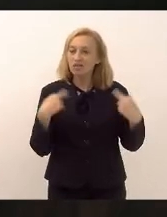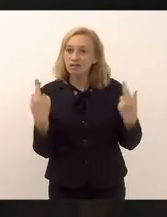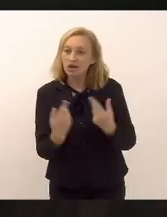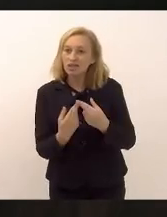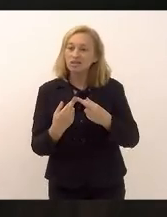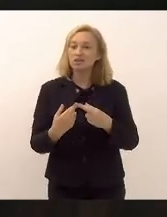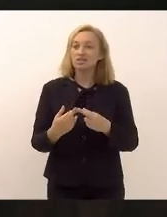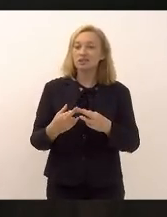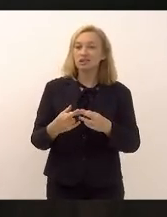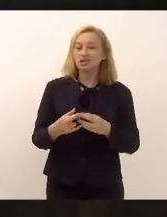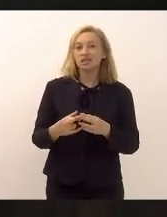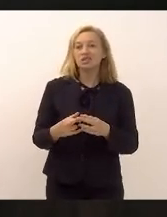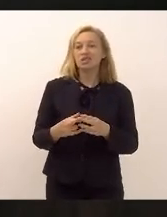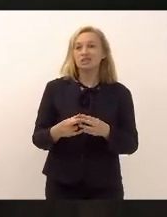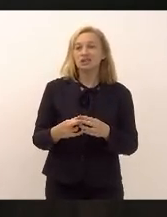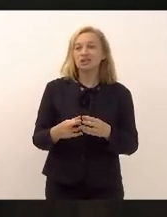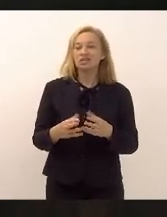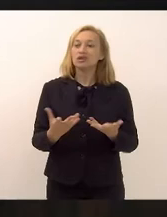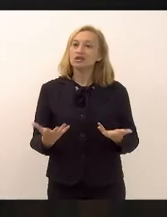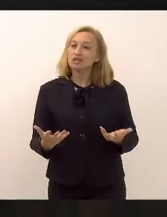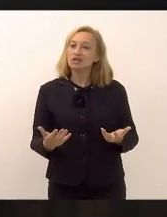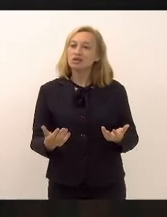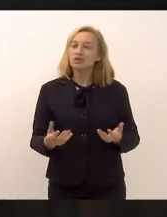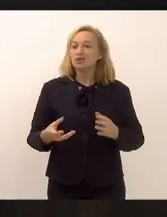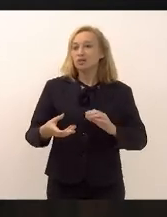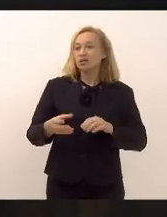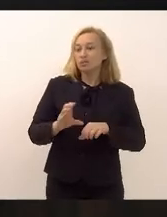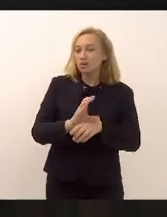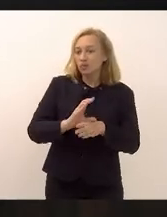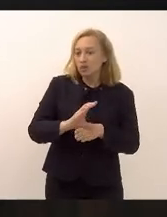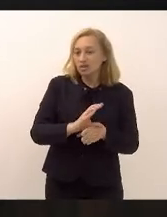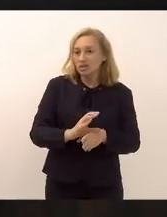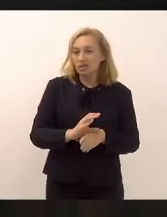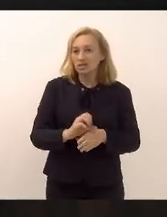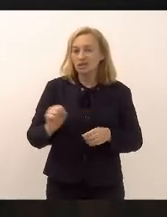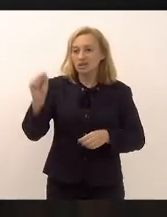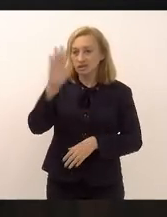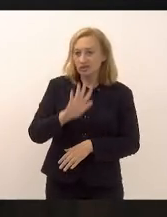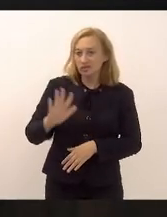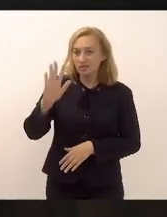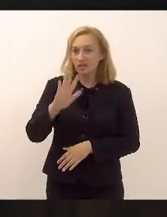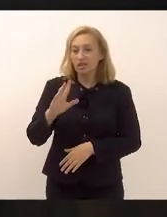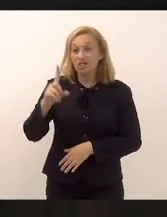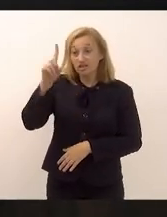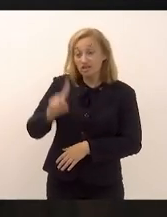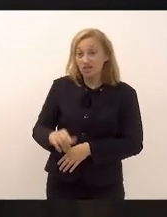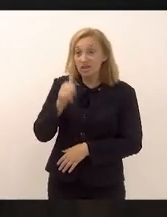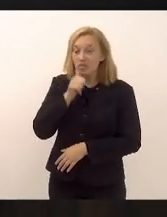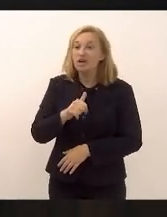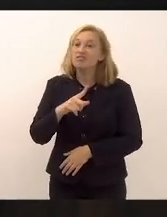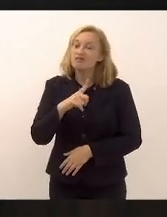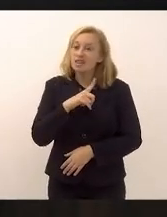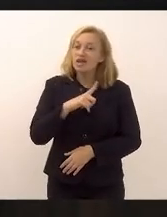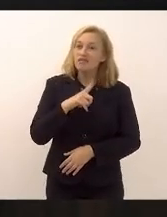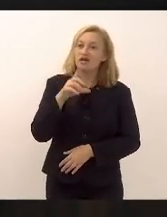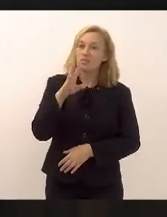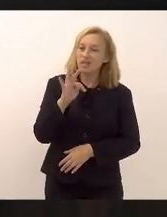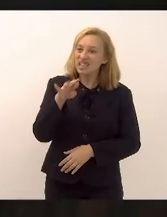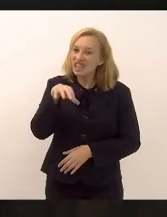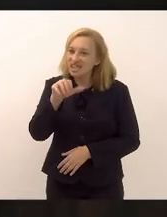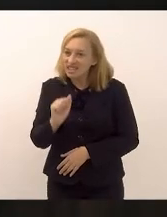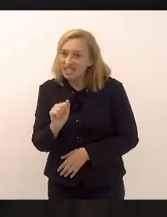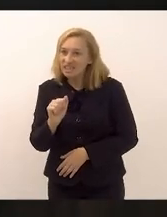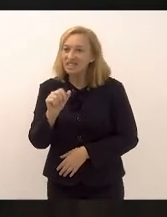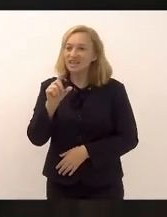dos Deputados, e que estavam no Conselho Nacional de Direitos da Mulher. Então, ouvir Benedita da Silva, ouvir